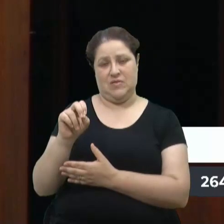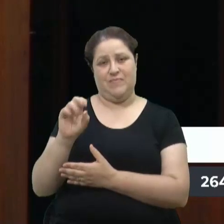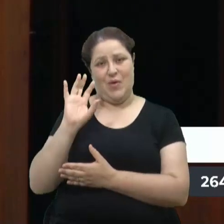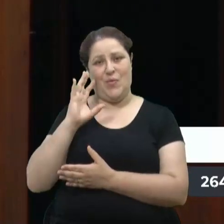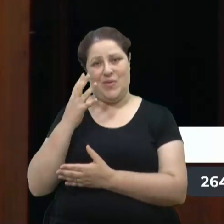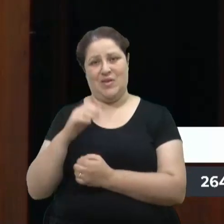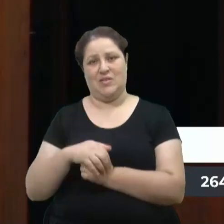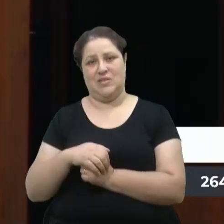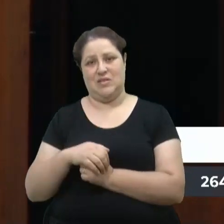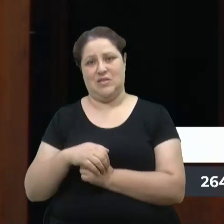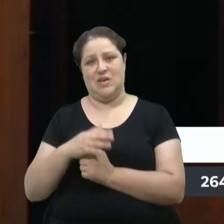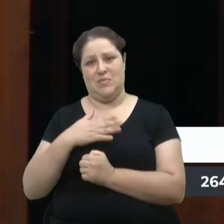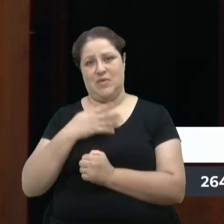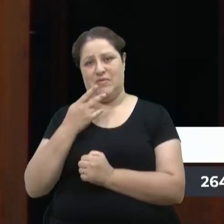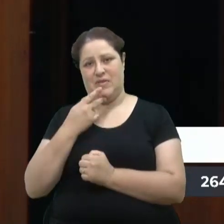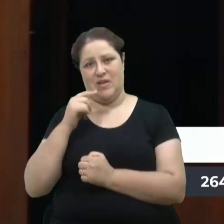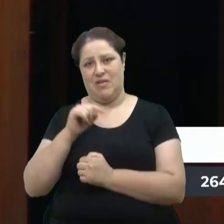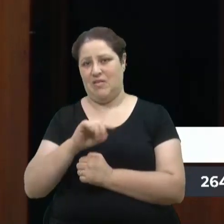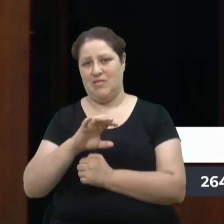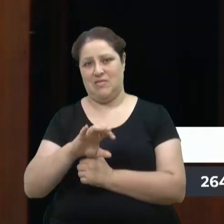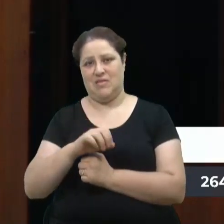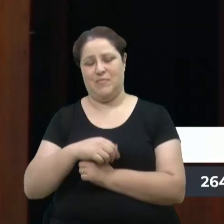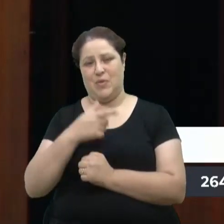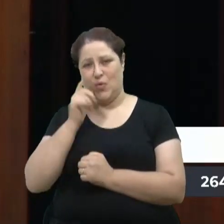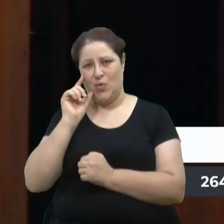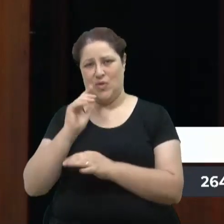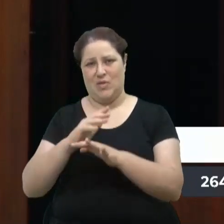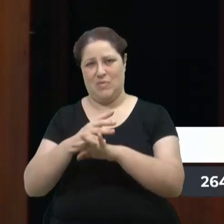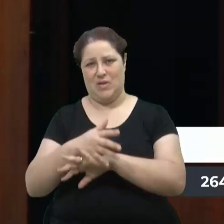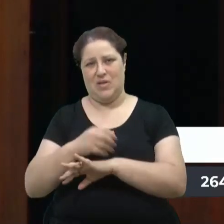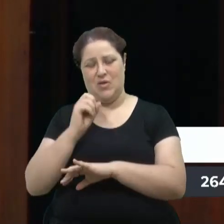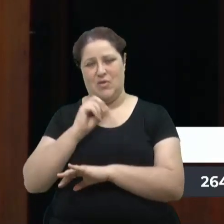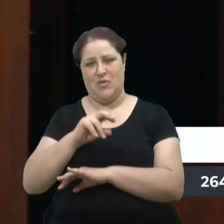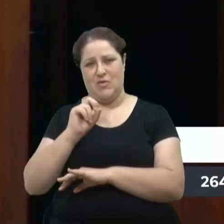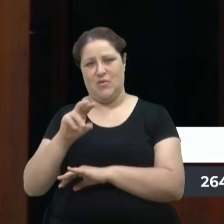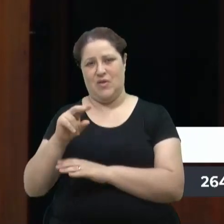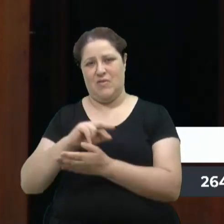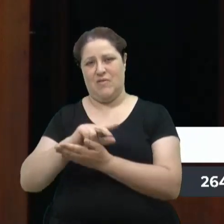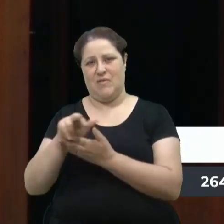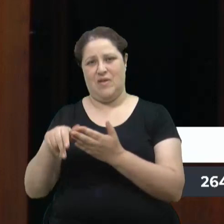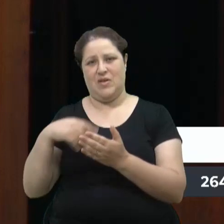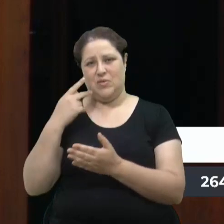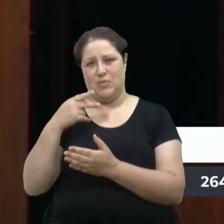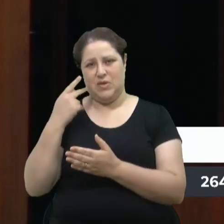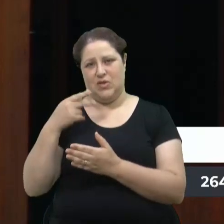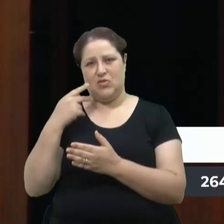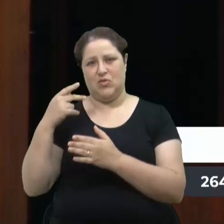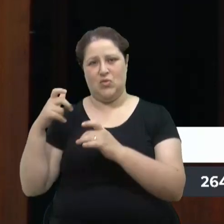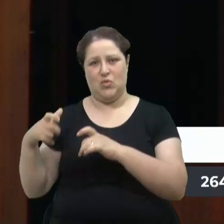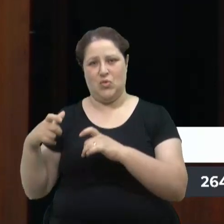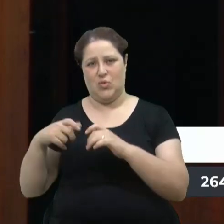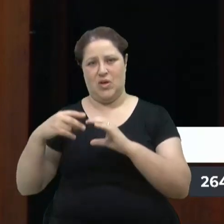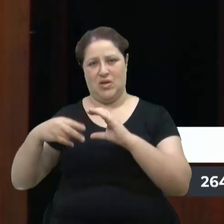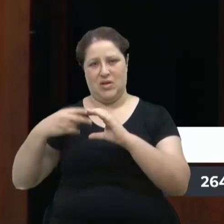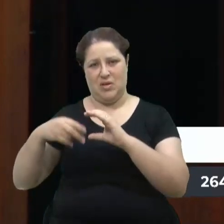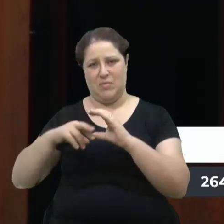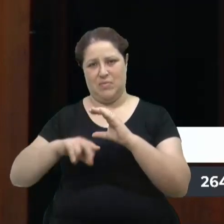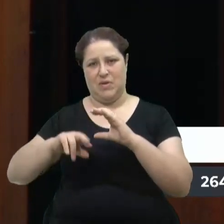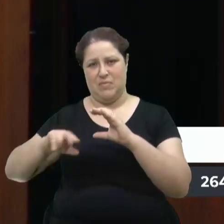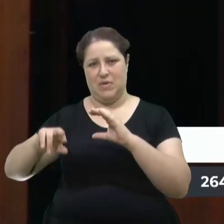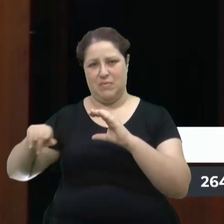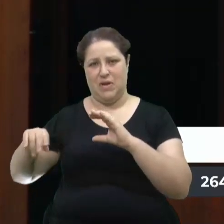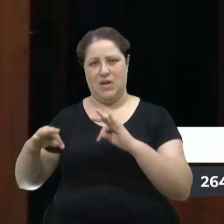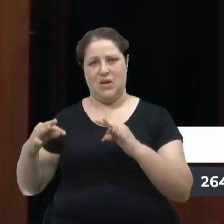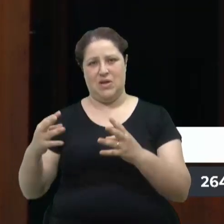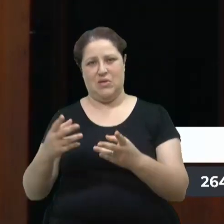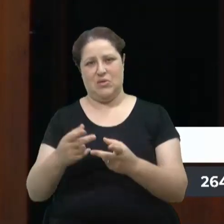Eu ontem estive olhando até de madrugada vários políticos nas mais diversas câmaras, e